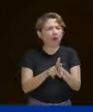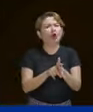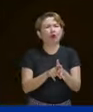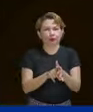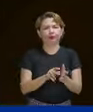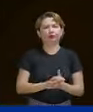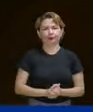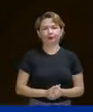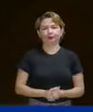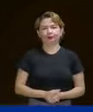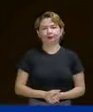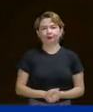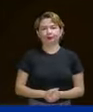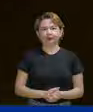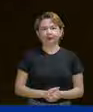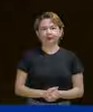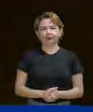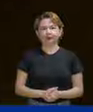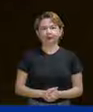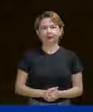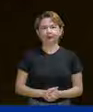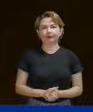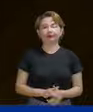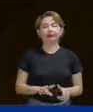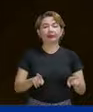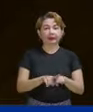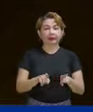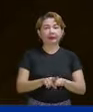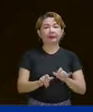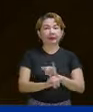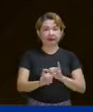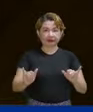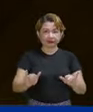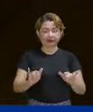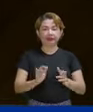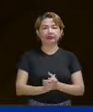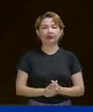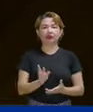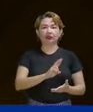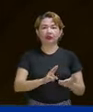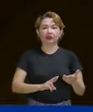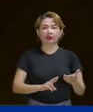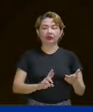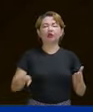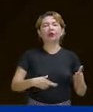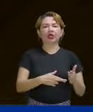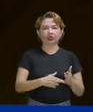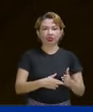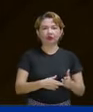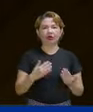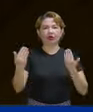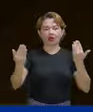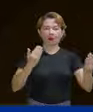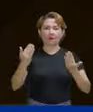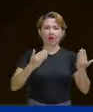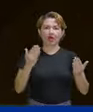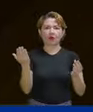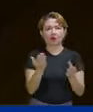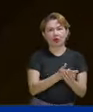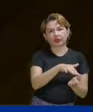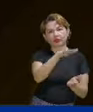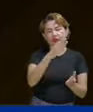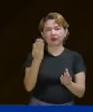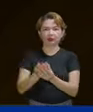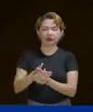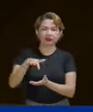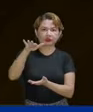cabível para este fim. Vale pontuar ainda que o relator realizou uma comparação com os processos para